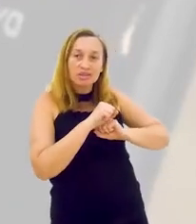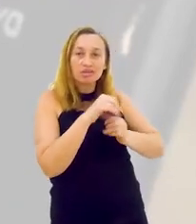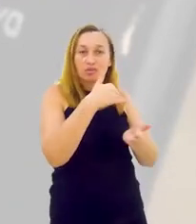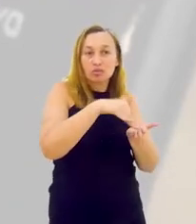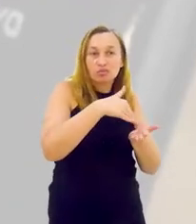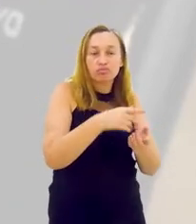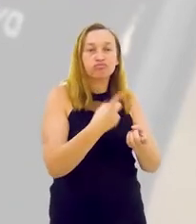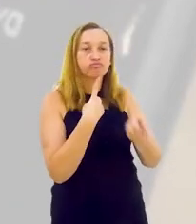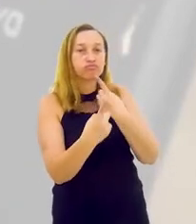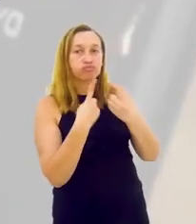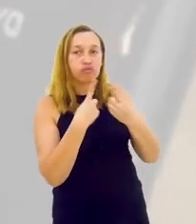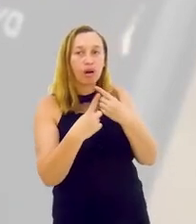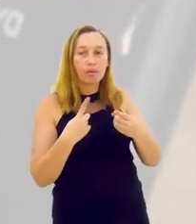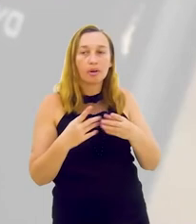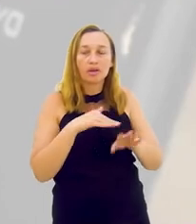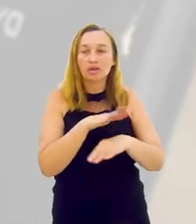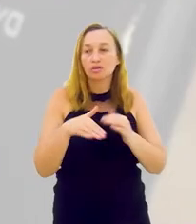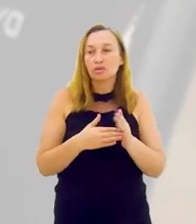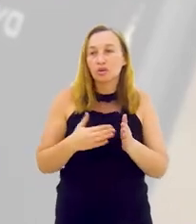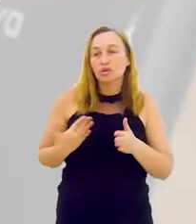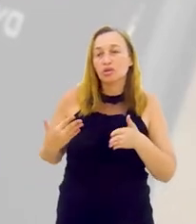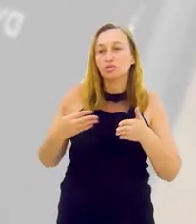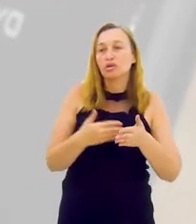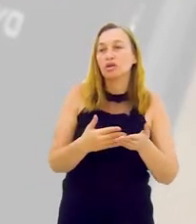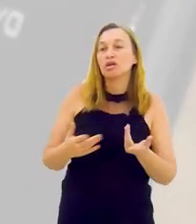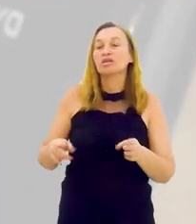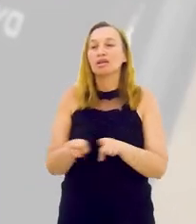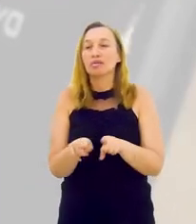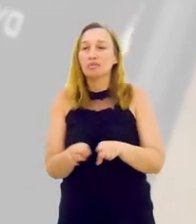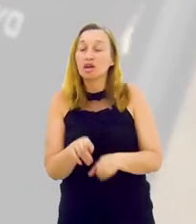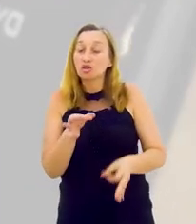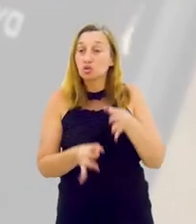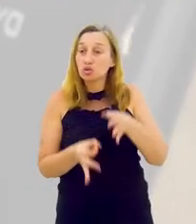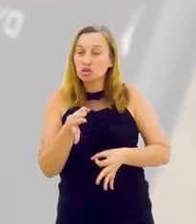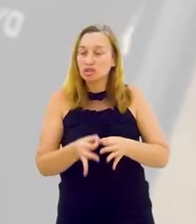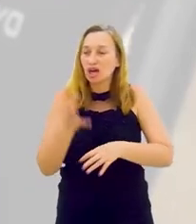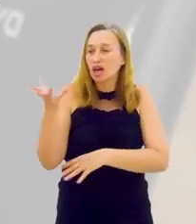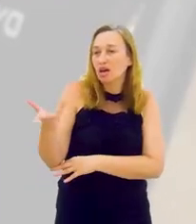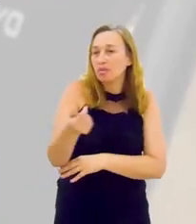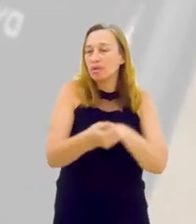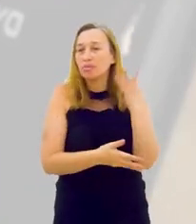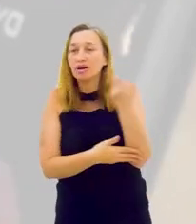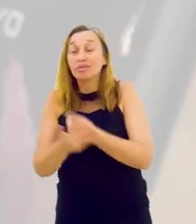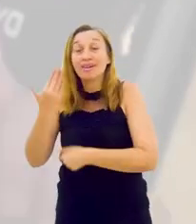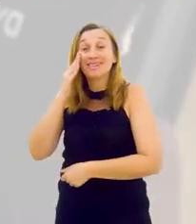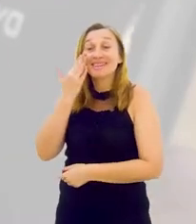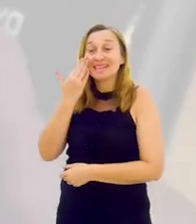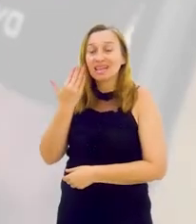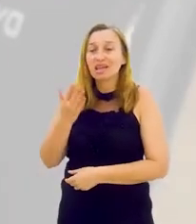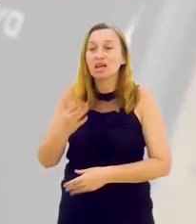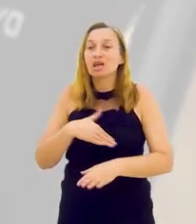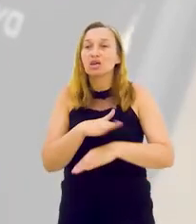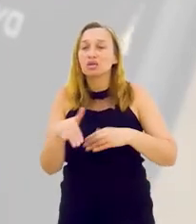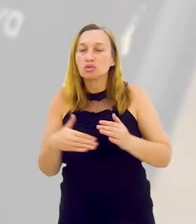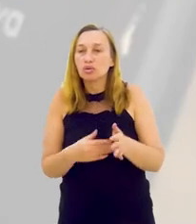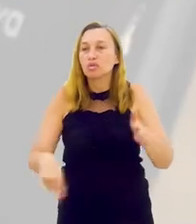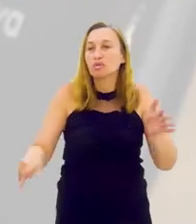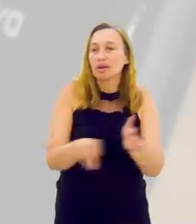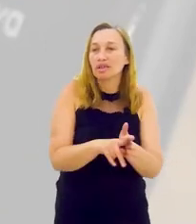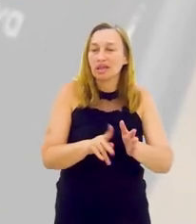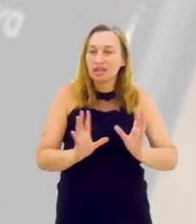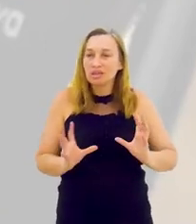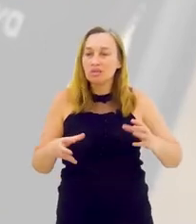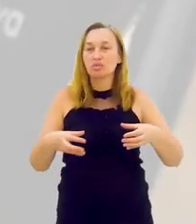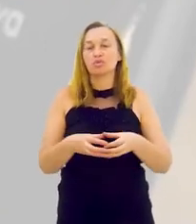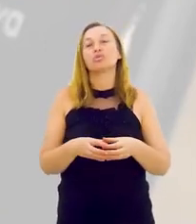essa discussão para todo mundo chegar, inclusive o próprio judiciário também, o meio ambiente, entendeu? Para entender que todo mundo faz